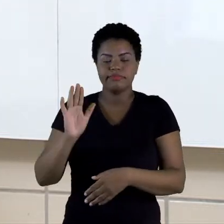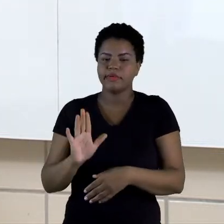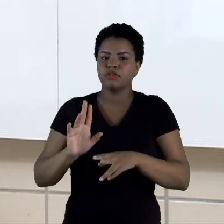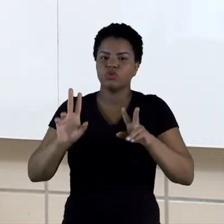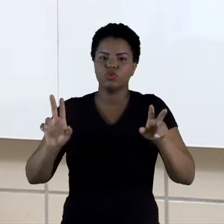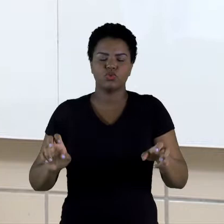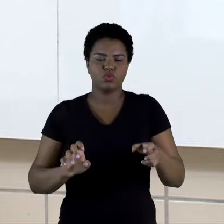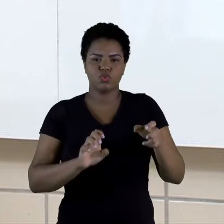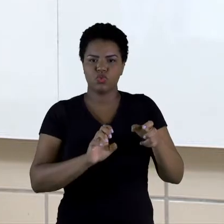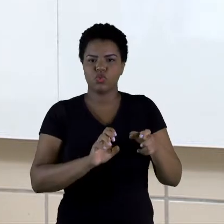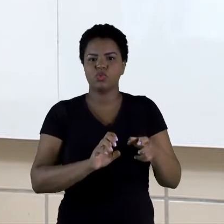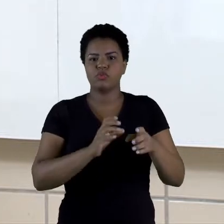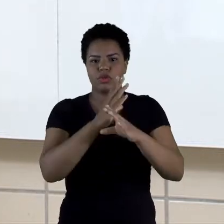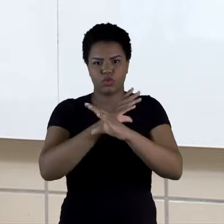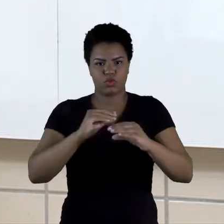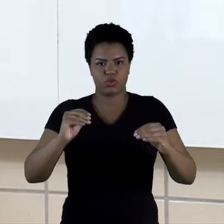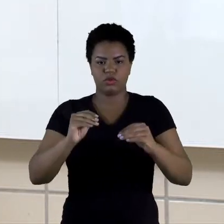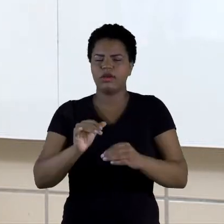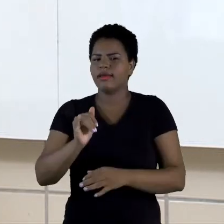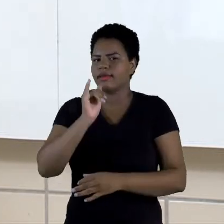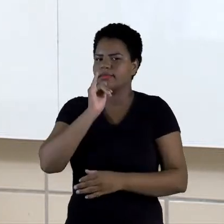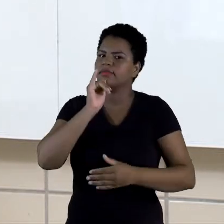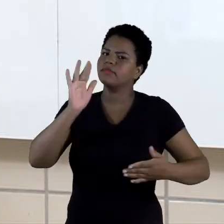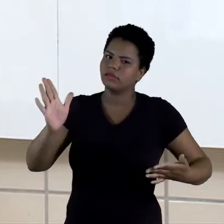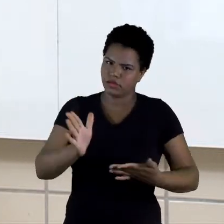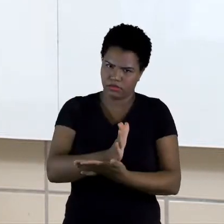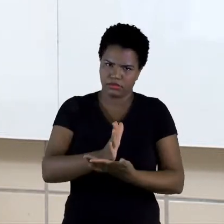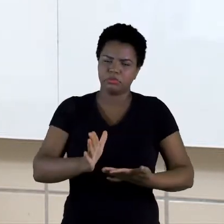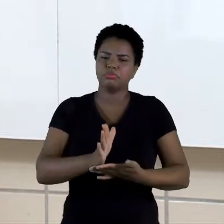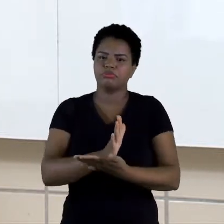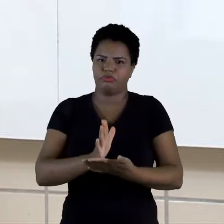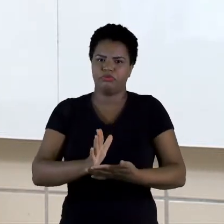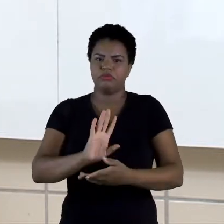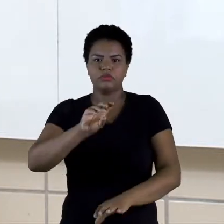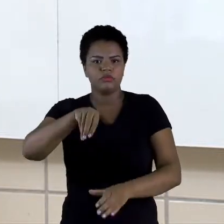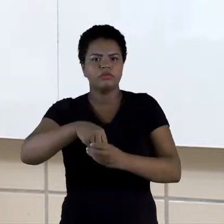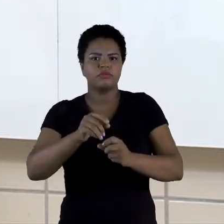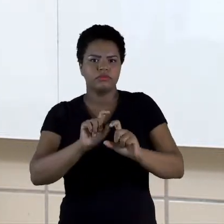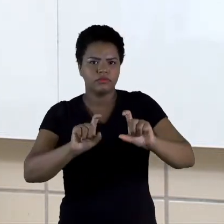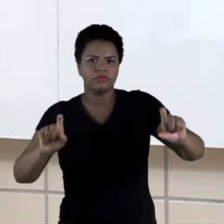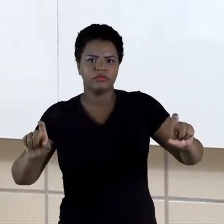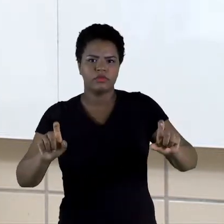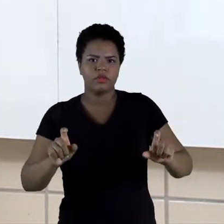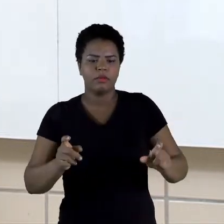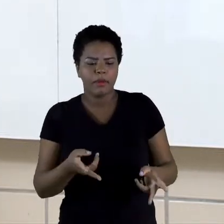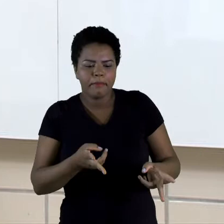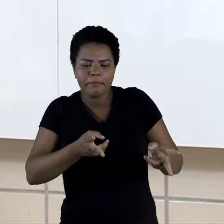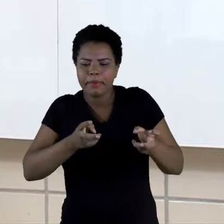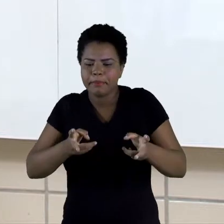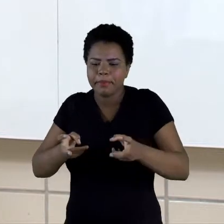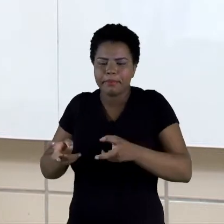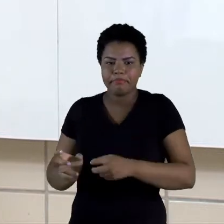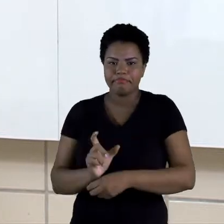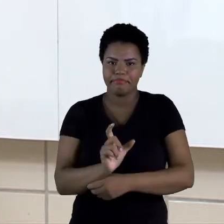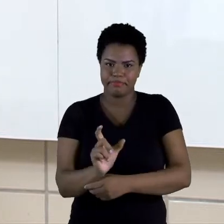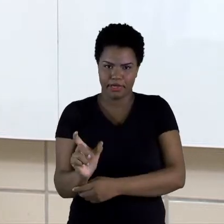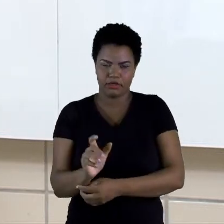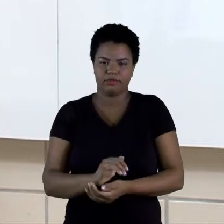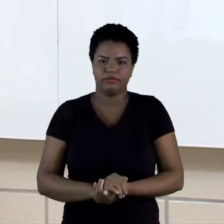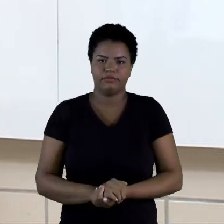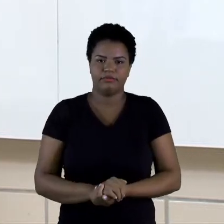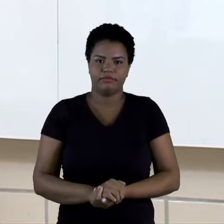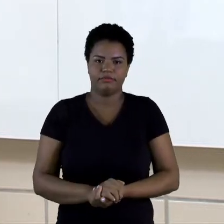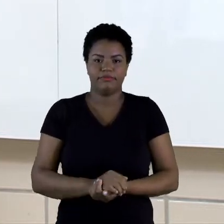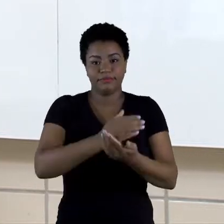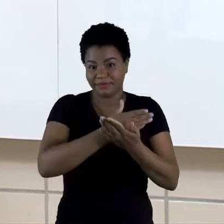vamos ver alguns exemplos delas, né? Dentro da frase, para a gente estar identificando essas palavrinhas. Vamos